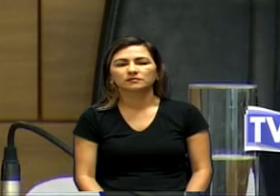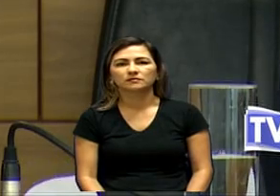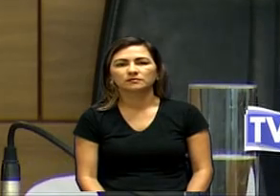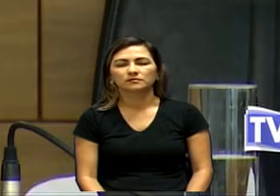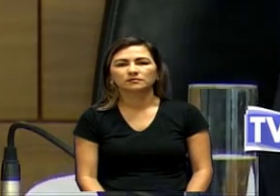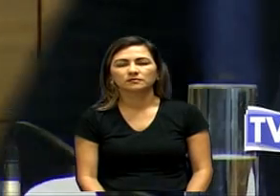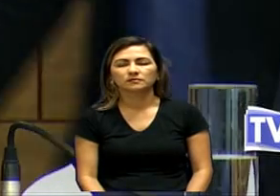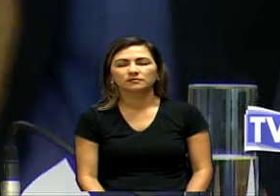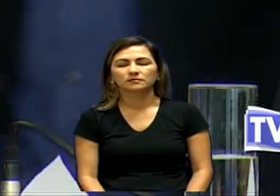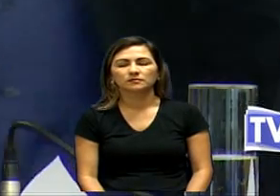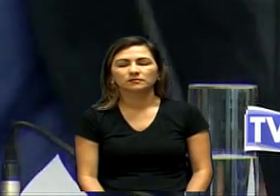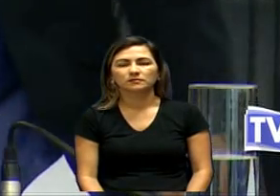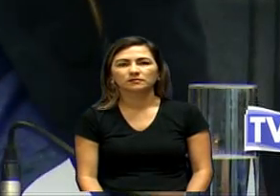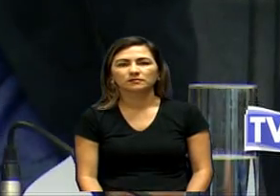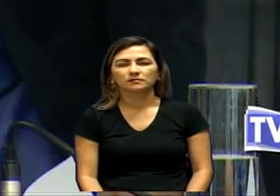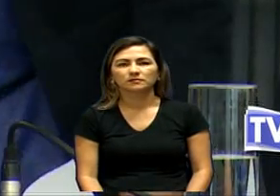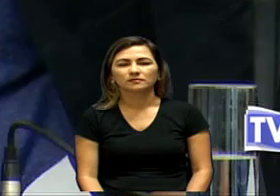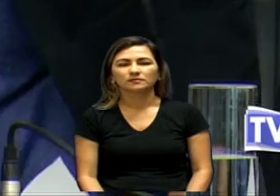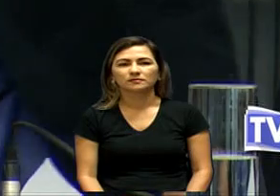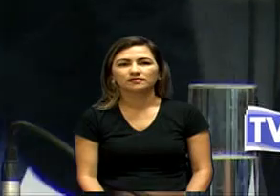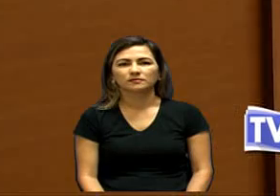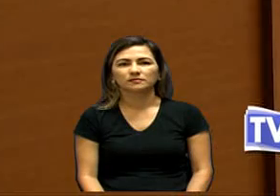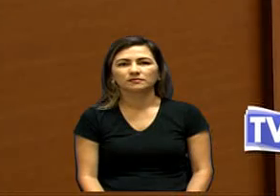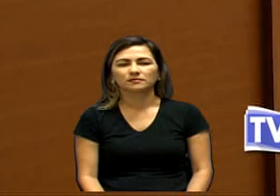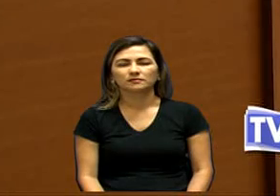Renan Santos, o voto.